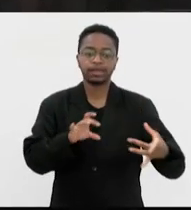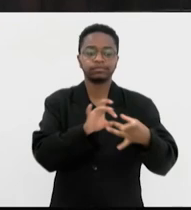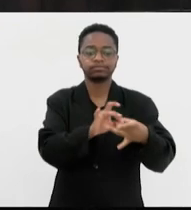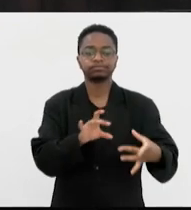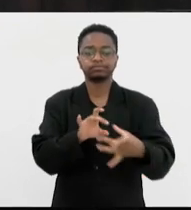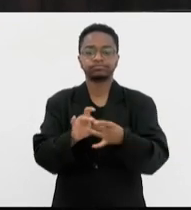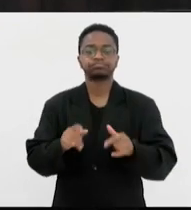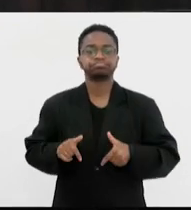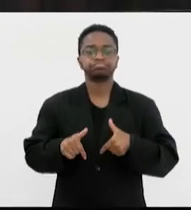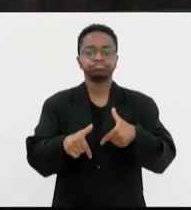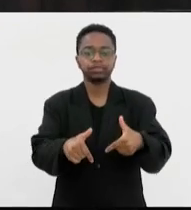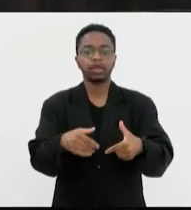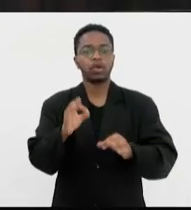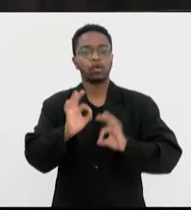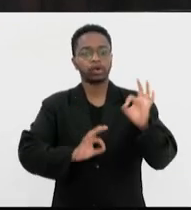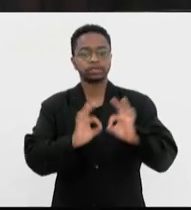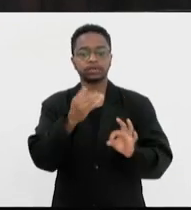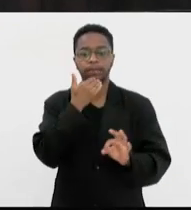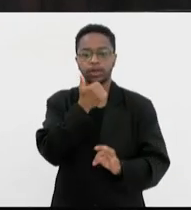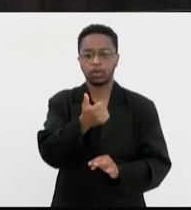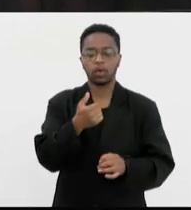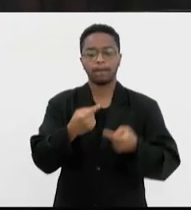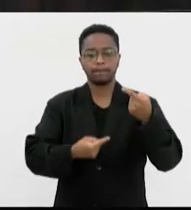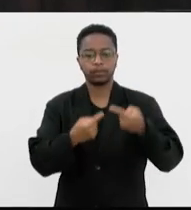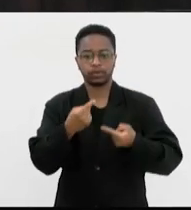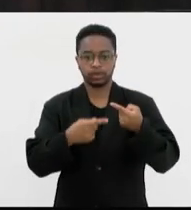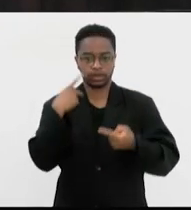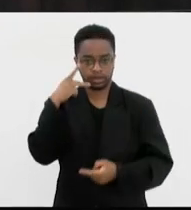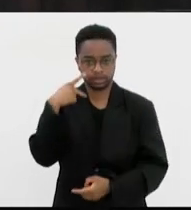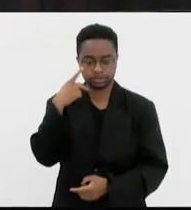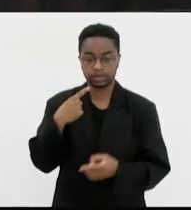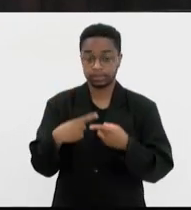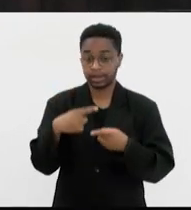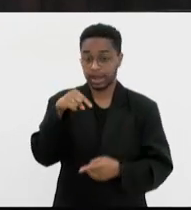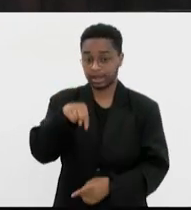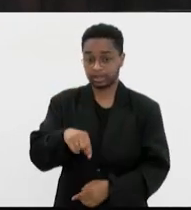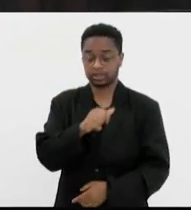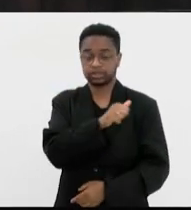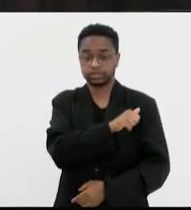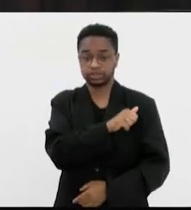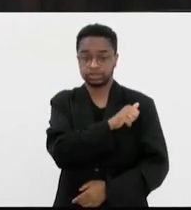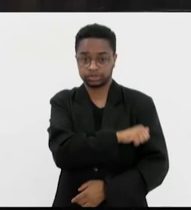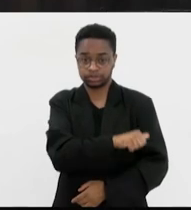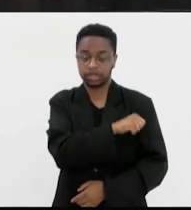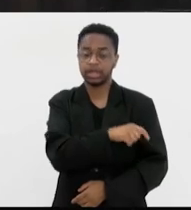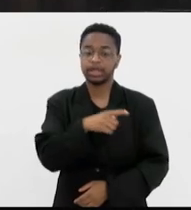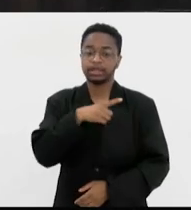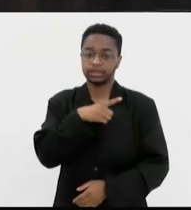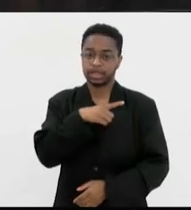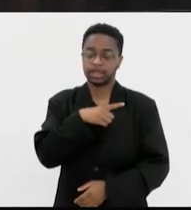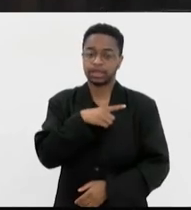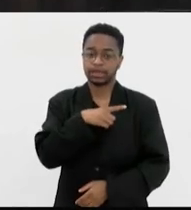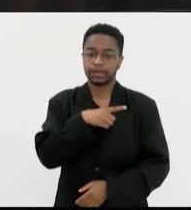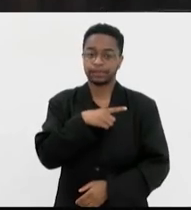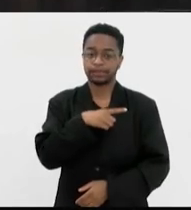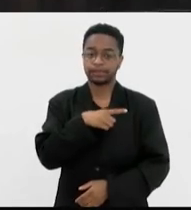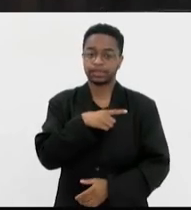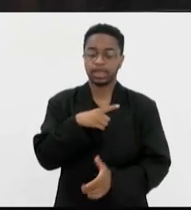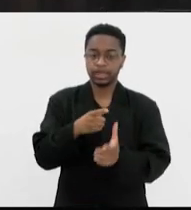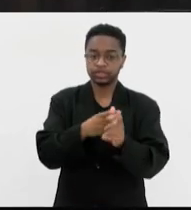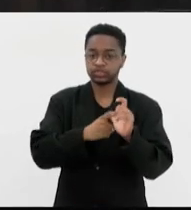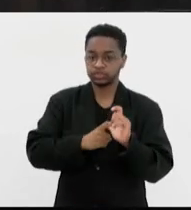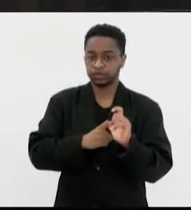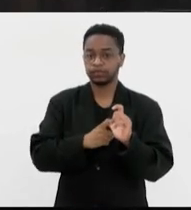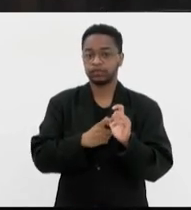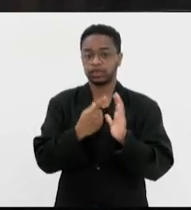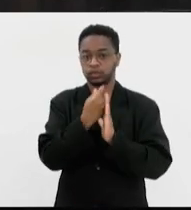mais ativamente da construção dessas políticas fiscais. O nosso Estado tem um déficit previsto para esse ano orçamentário, não